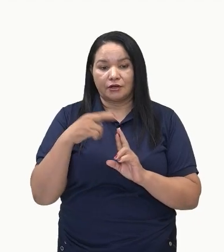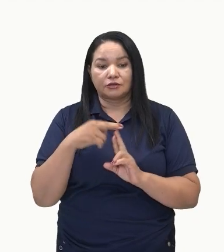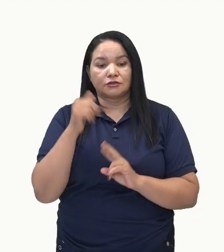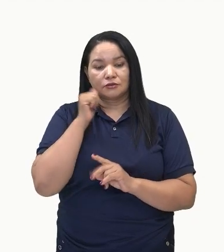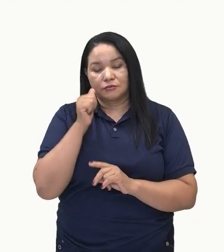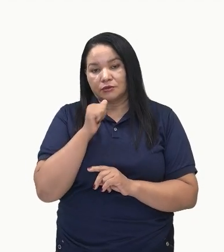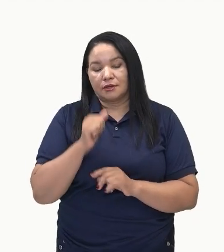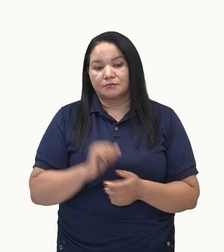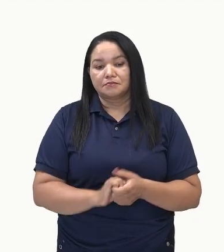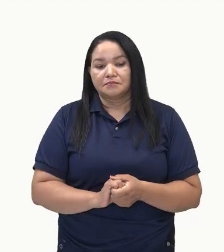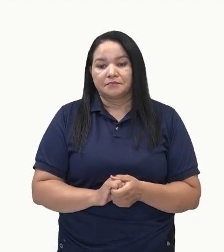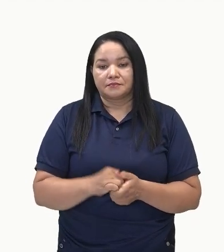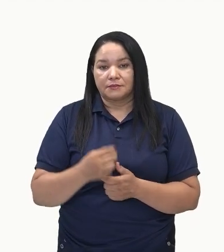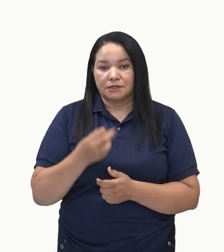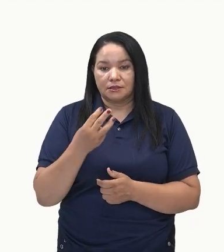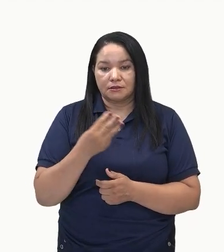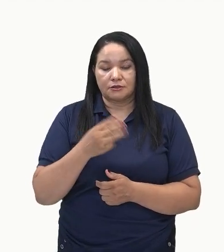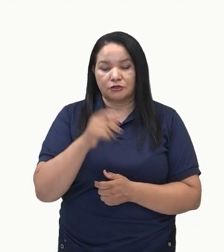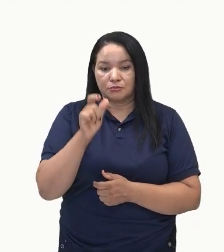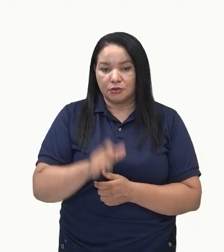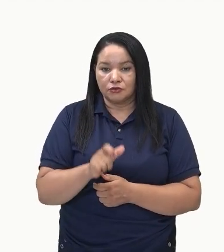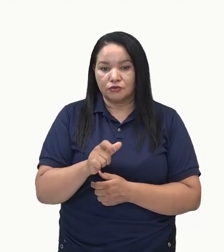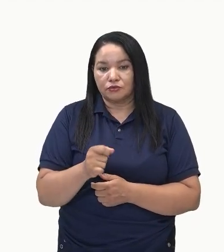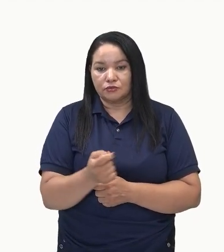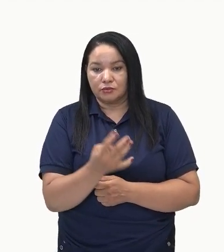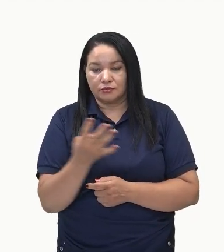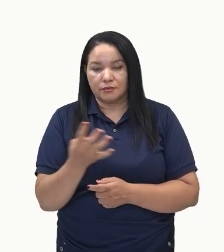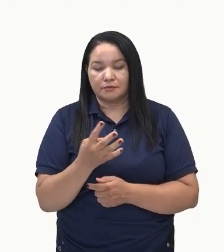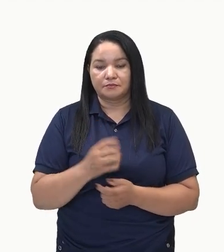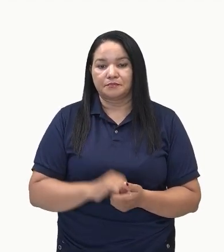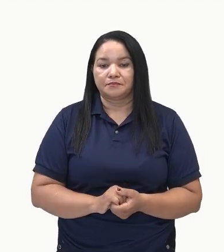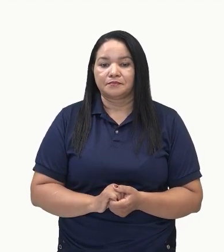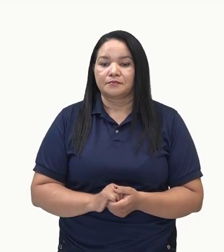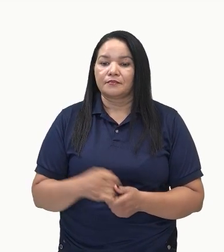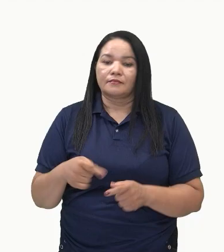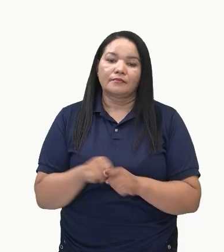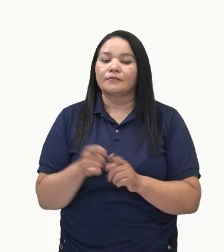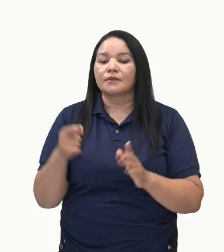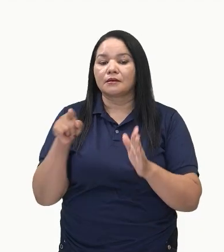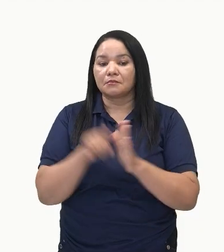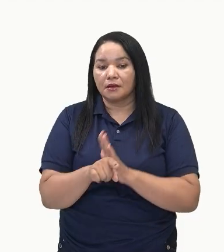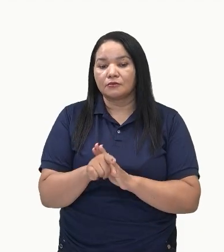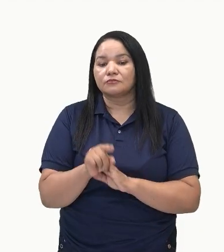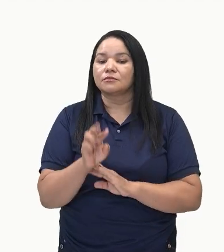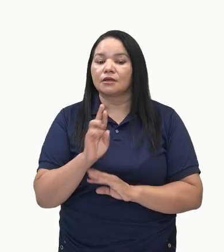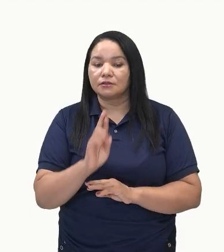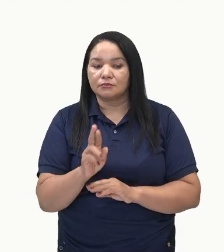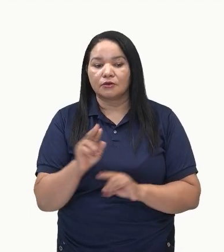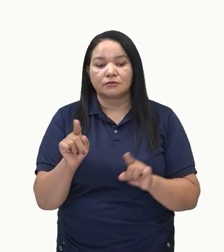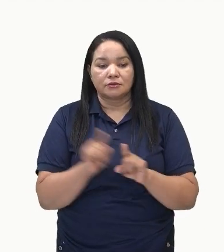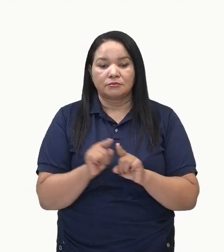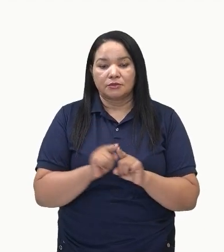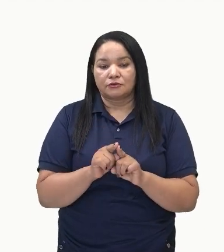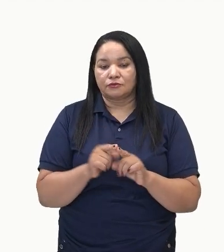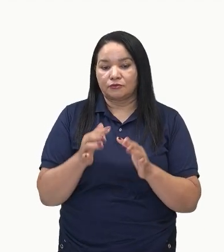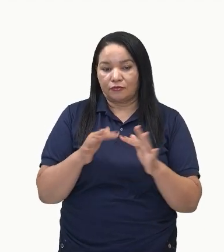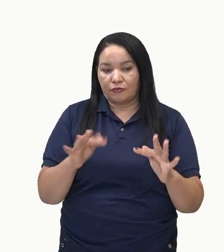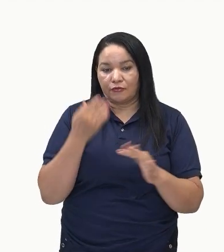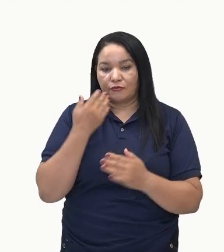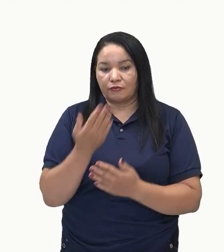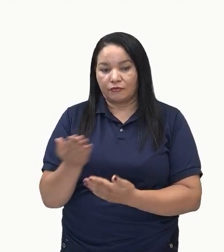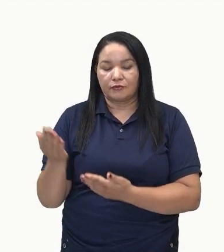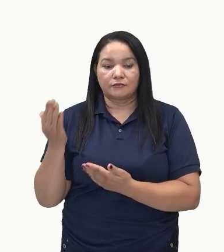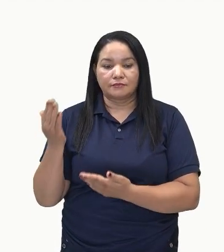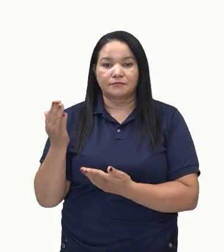reality designer, ok? Então, pergunta e resposta aqui. What does she do for a living? E as